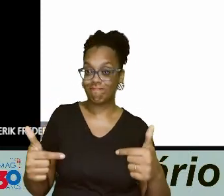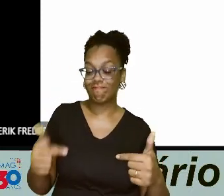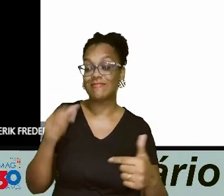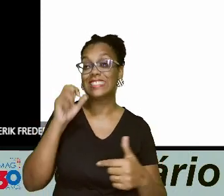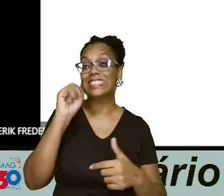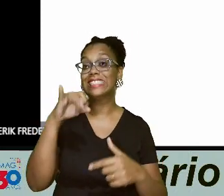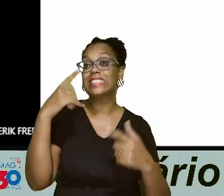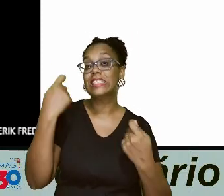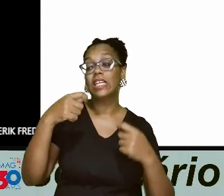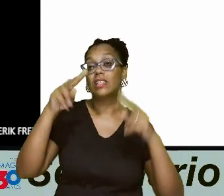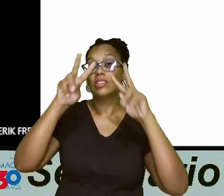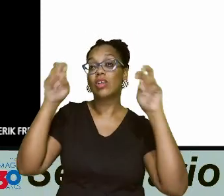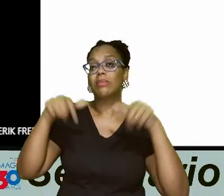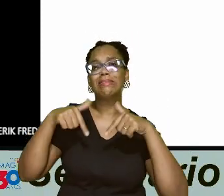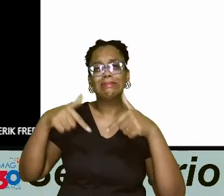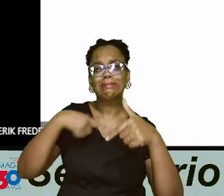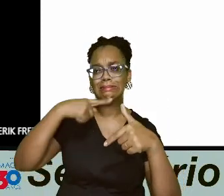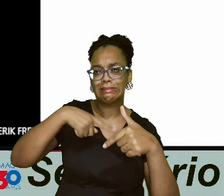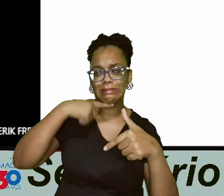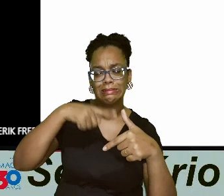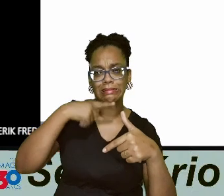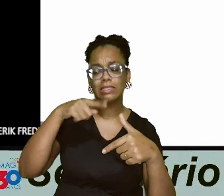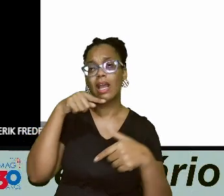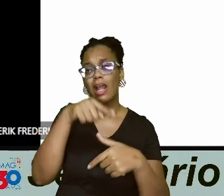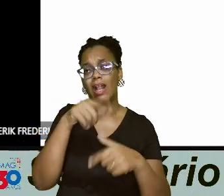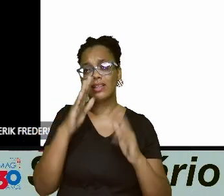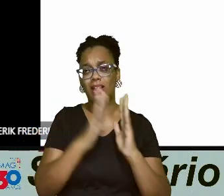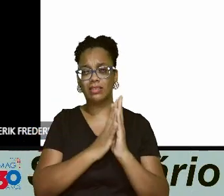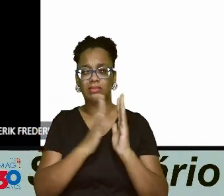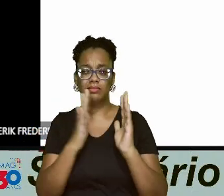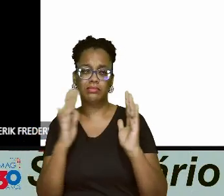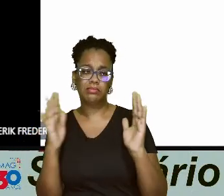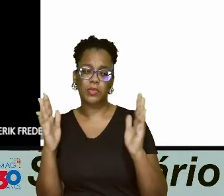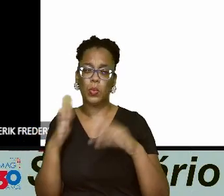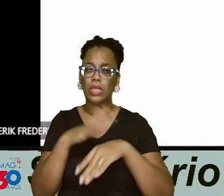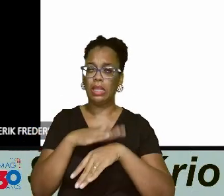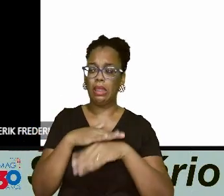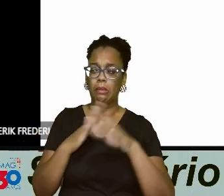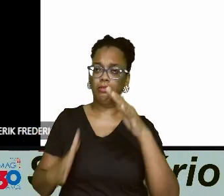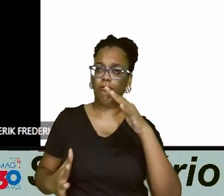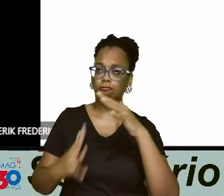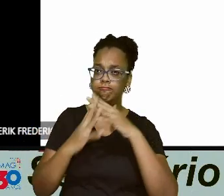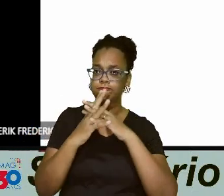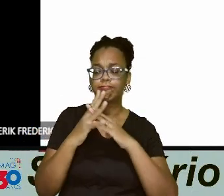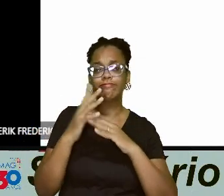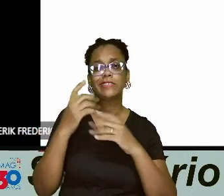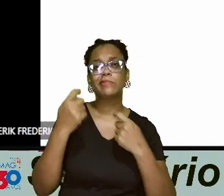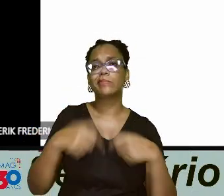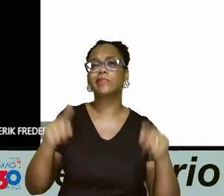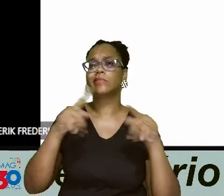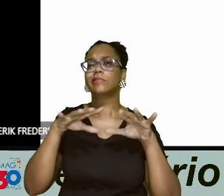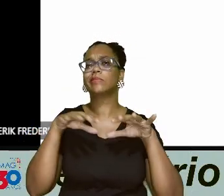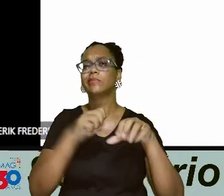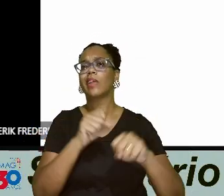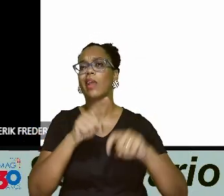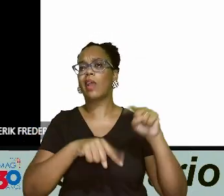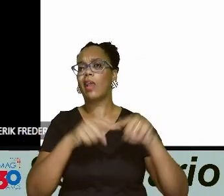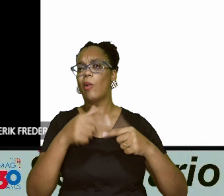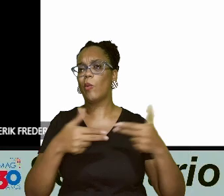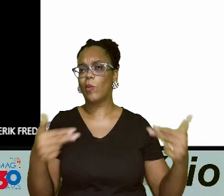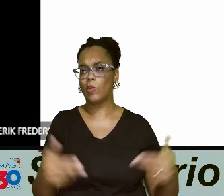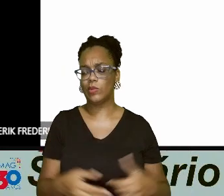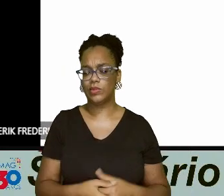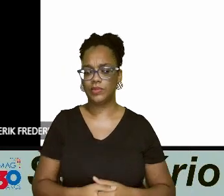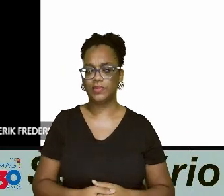de ineficiência, né, ela durando um tempo excessivo, não mereceria mais a alocação de recursos, né,